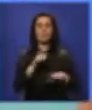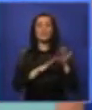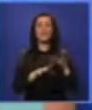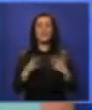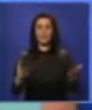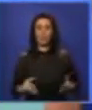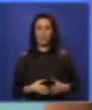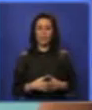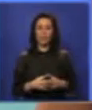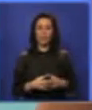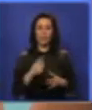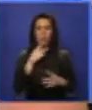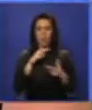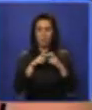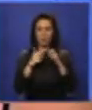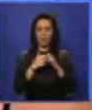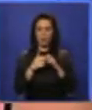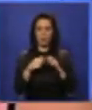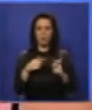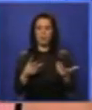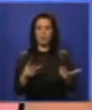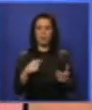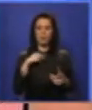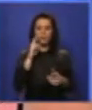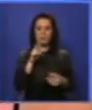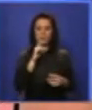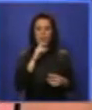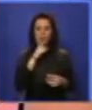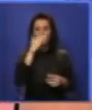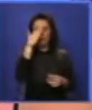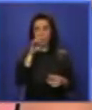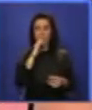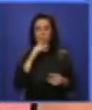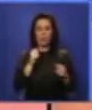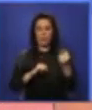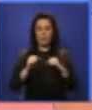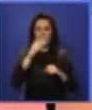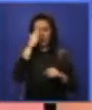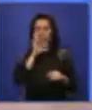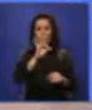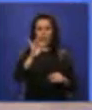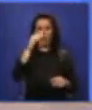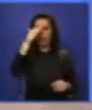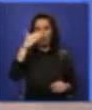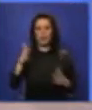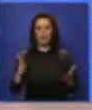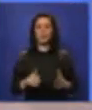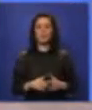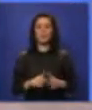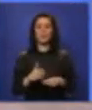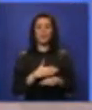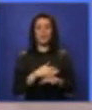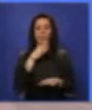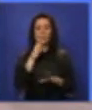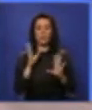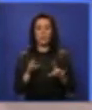lhe fez? São muitos problemas que nós estamos aqui a ver. Pode estar à vontade, pode Sim. mexer no ecrã, se quiser. Ora bem, antes de mais,